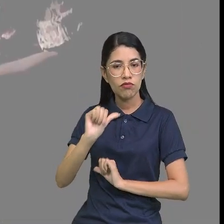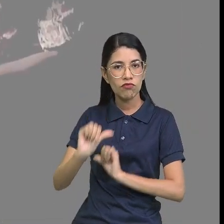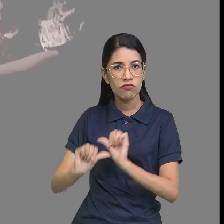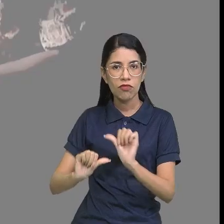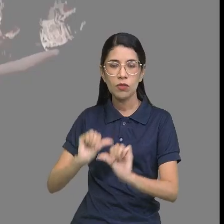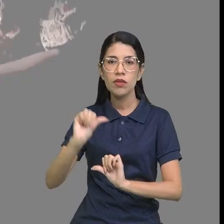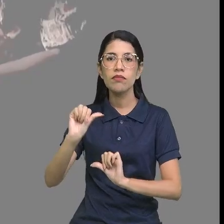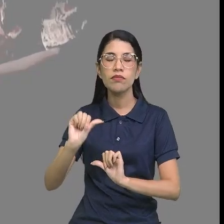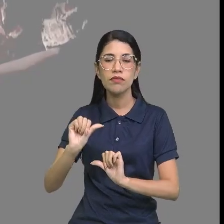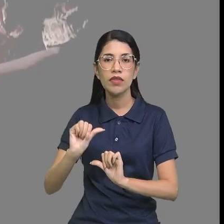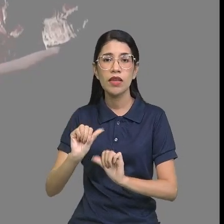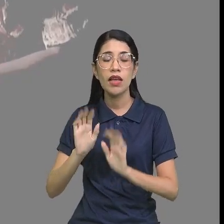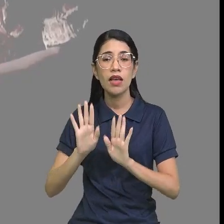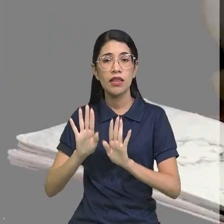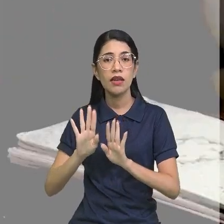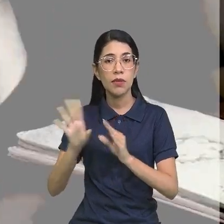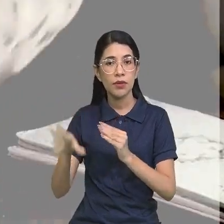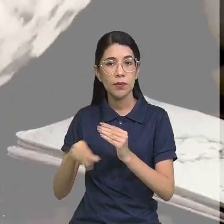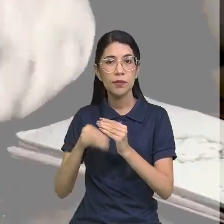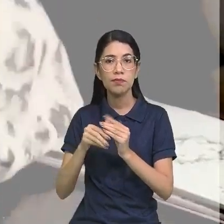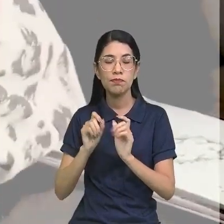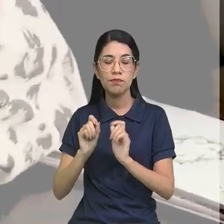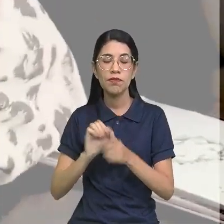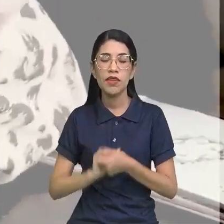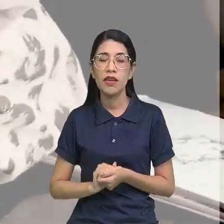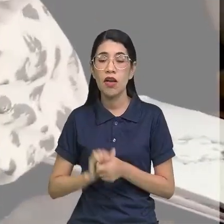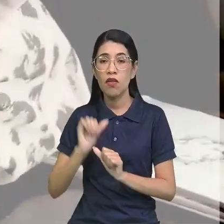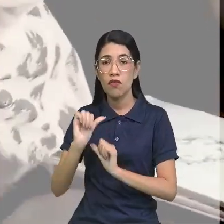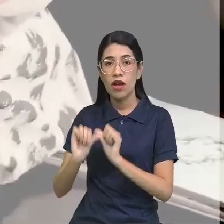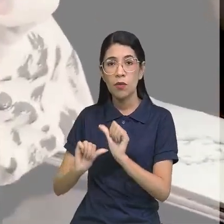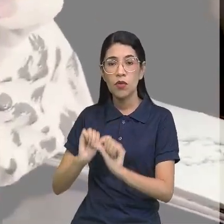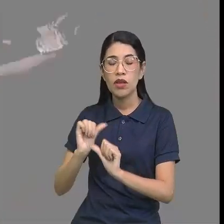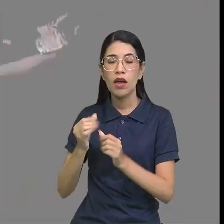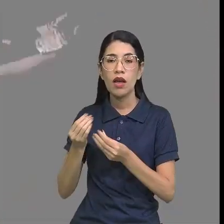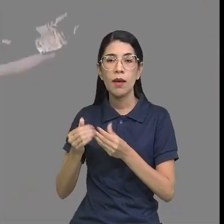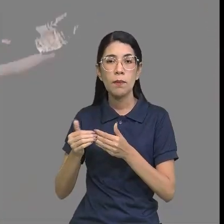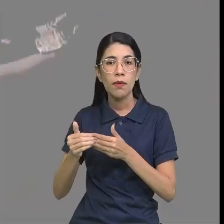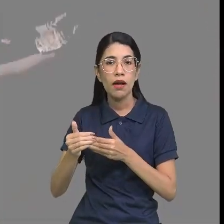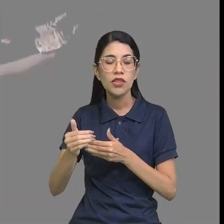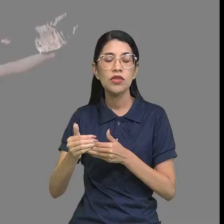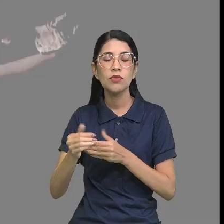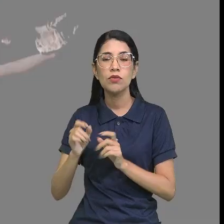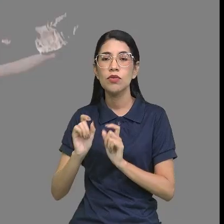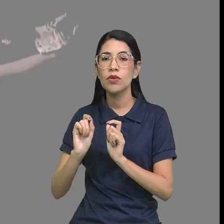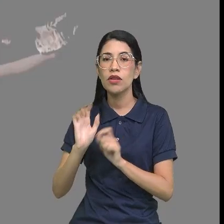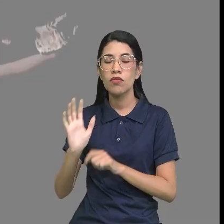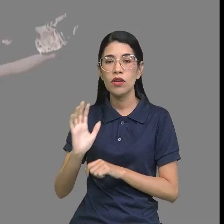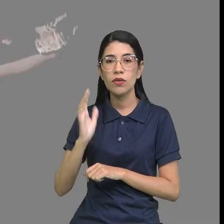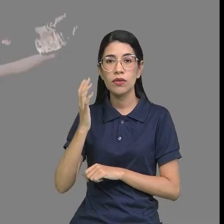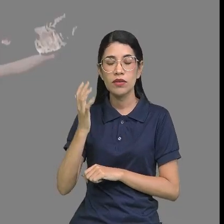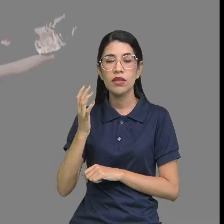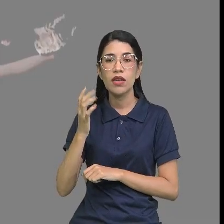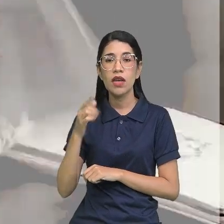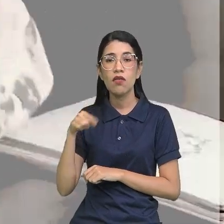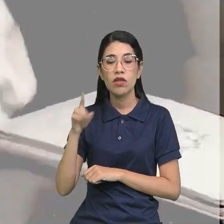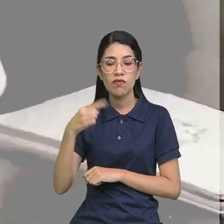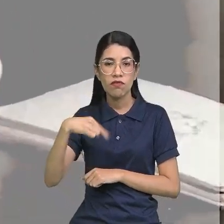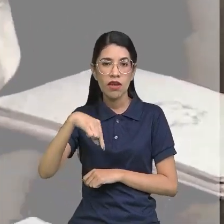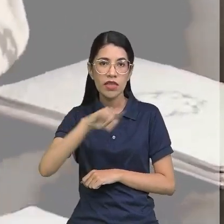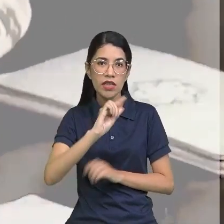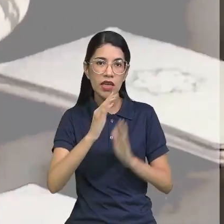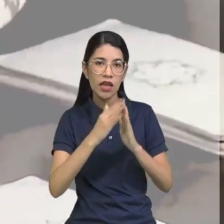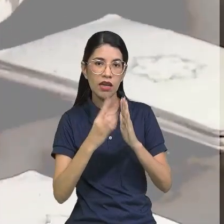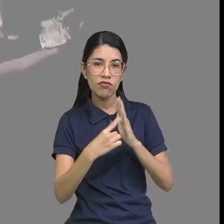completamente. E digo mais, vai mudar a partir do momento em que você sair da